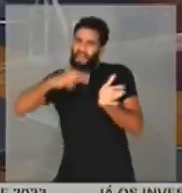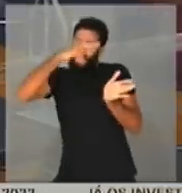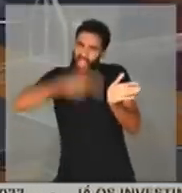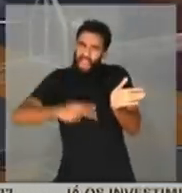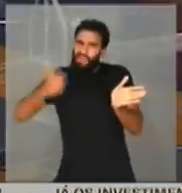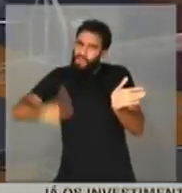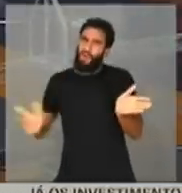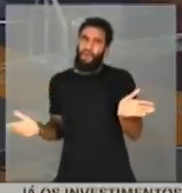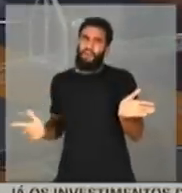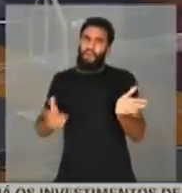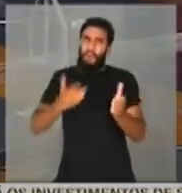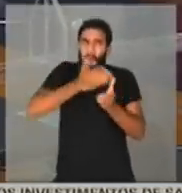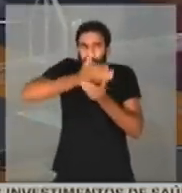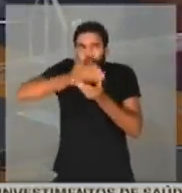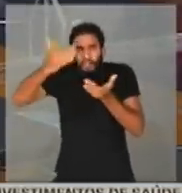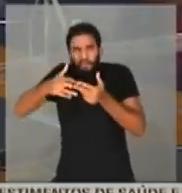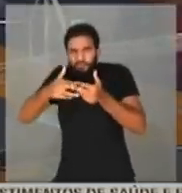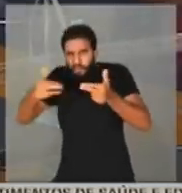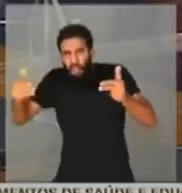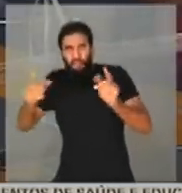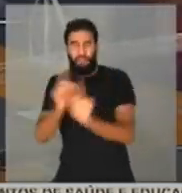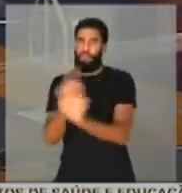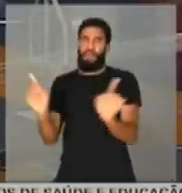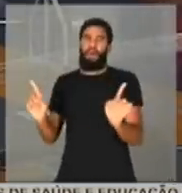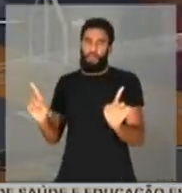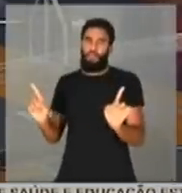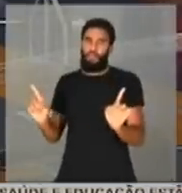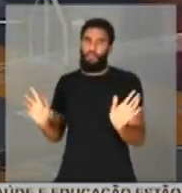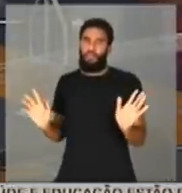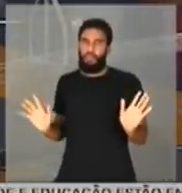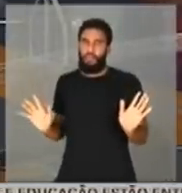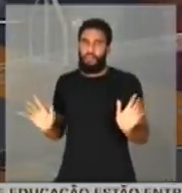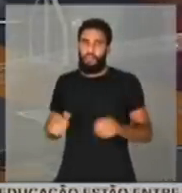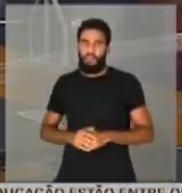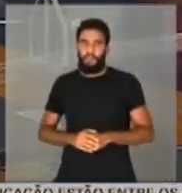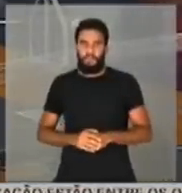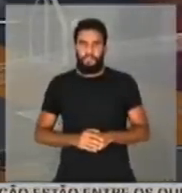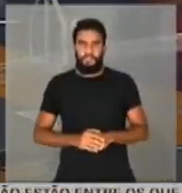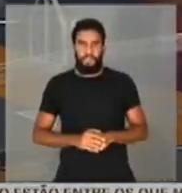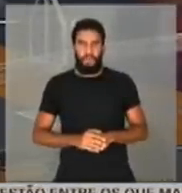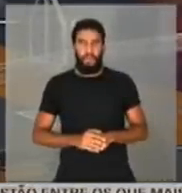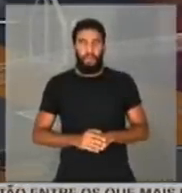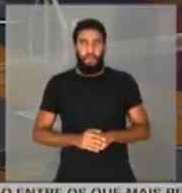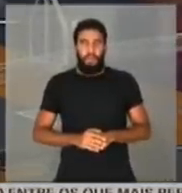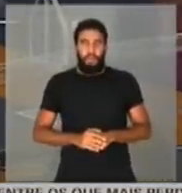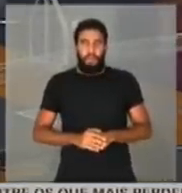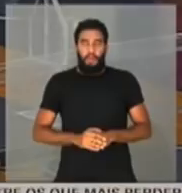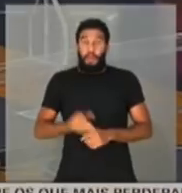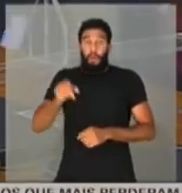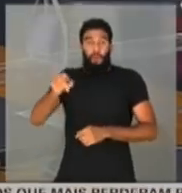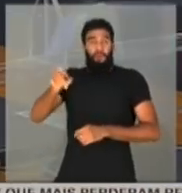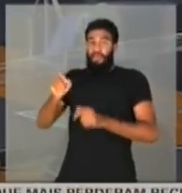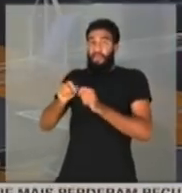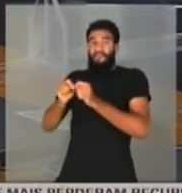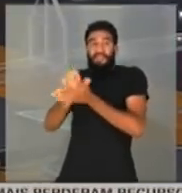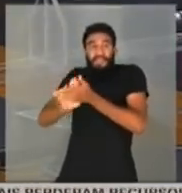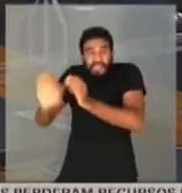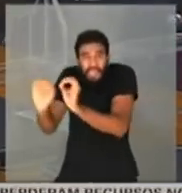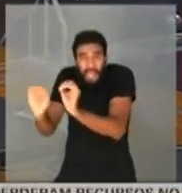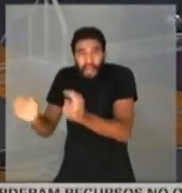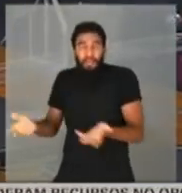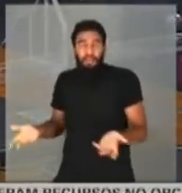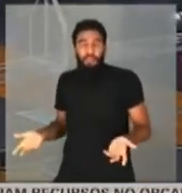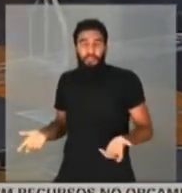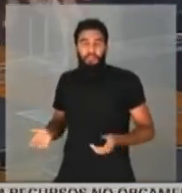novo todo o processo. Não é meu papel, não é contrato com o gavetador. É papel de Vossa Excelência. E Vossa Excelência não todo fez. Clima, todo